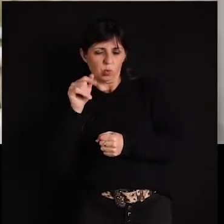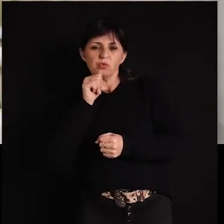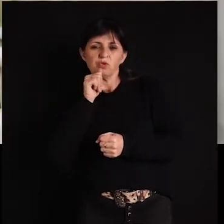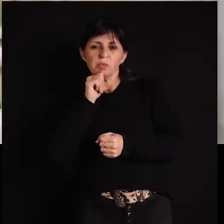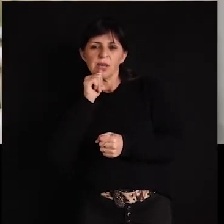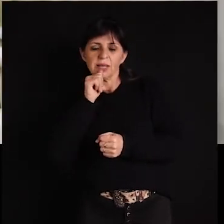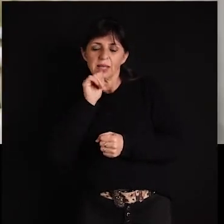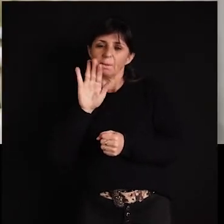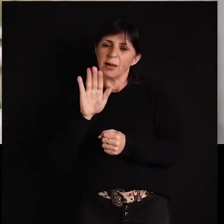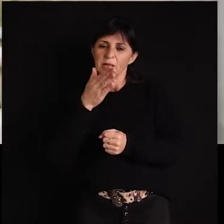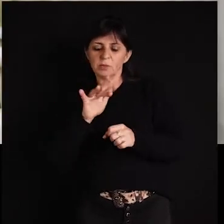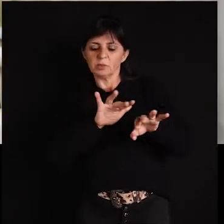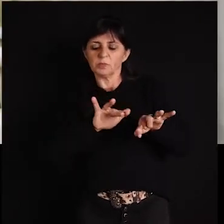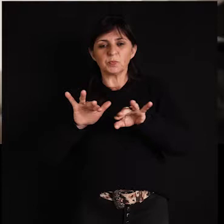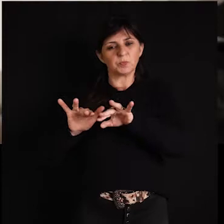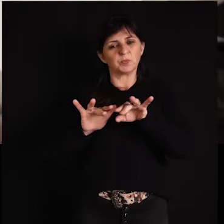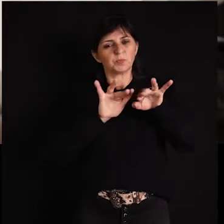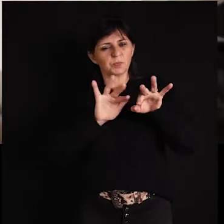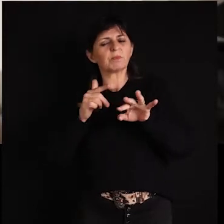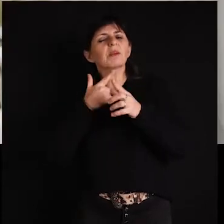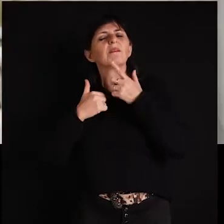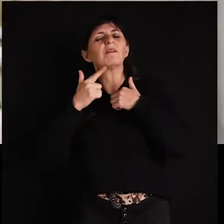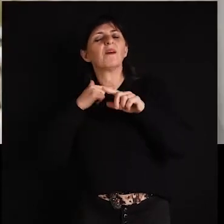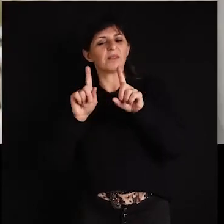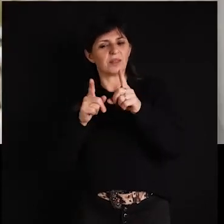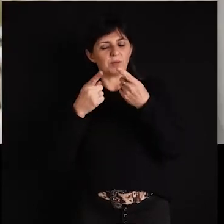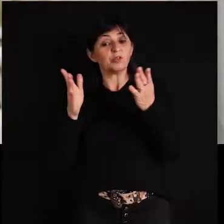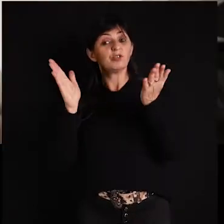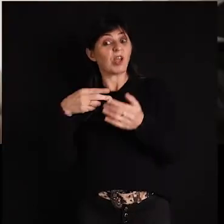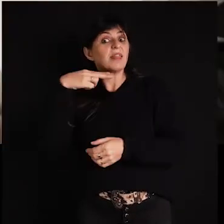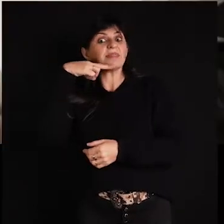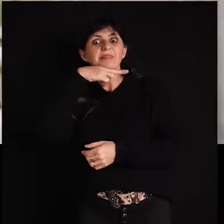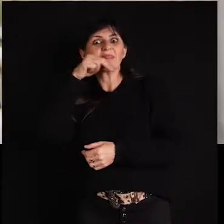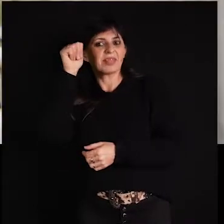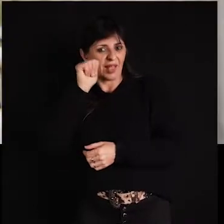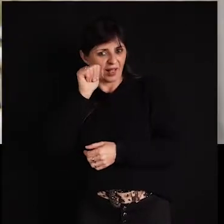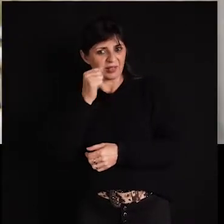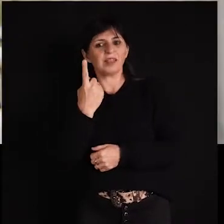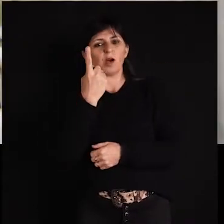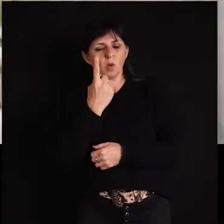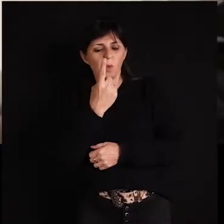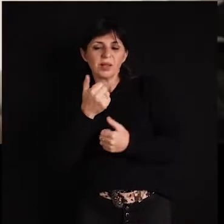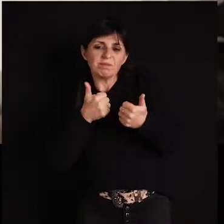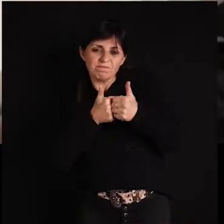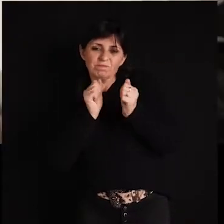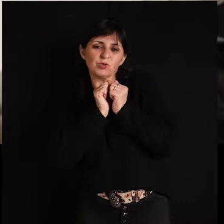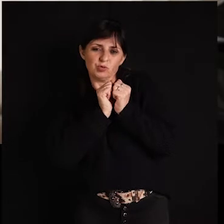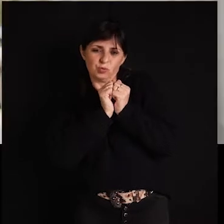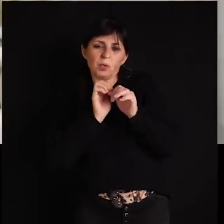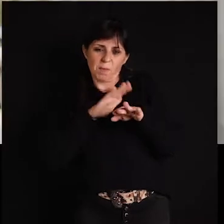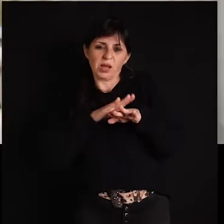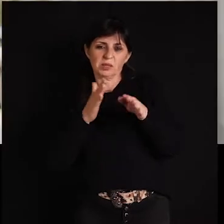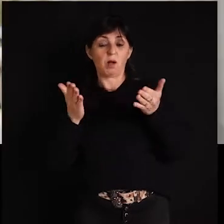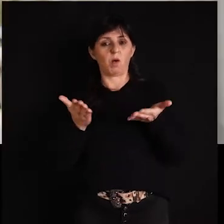lado da música, toca piano, gosta muito. E já tenho uma netinha também, agora estou podendo conviver um pouco mais com ela. E os